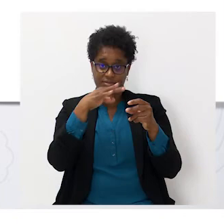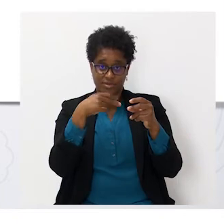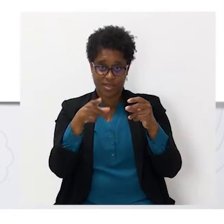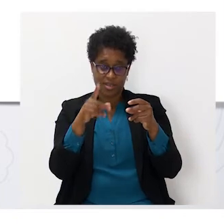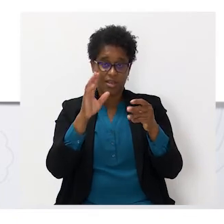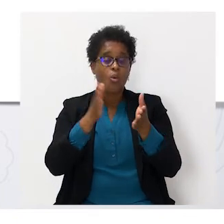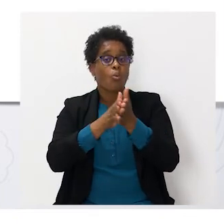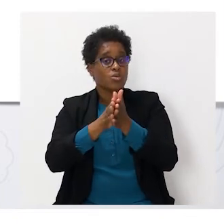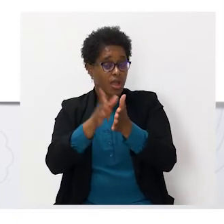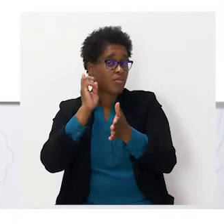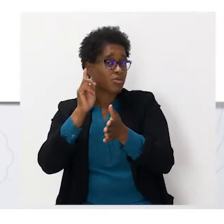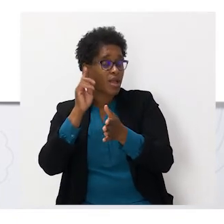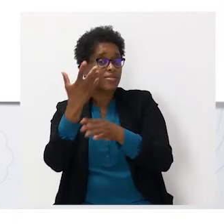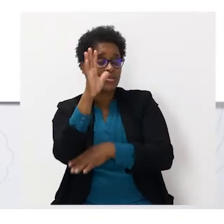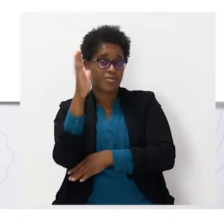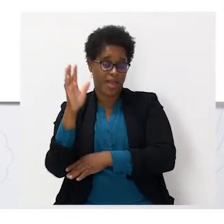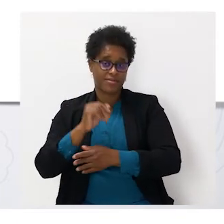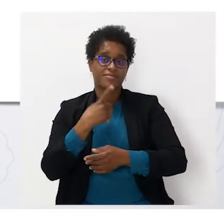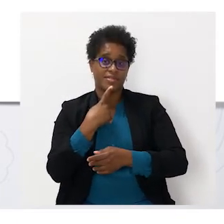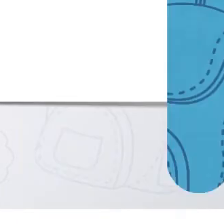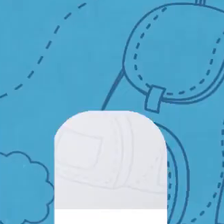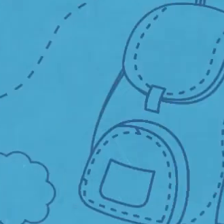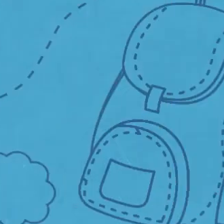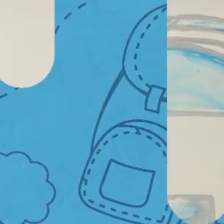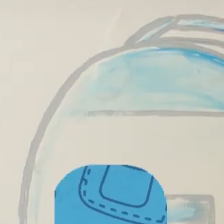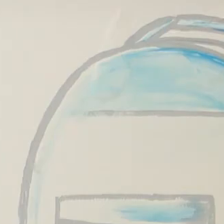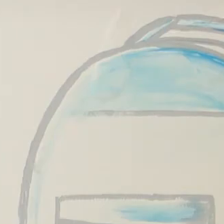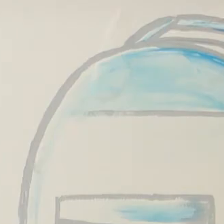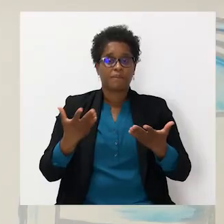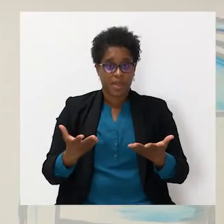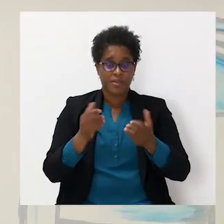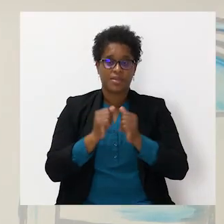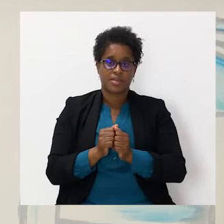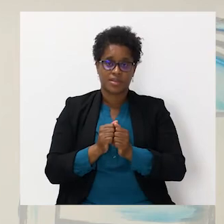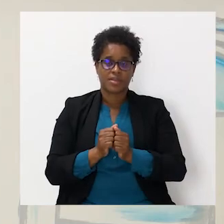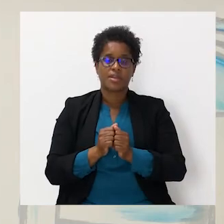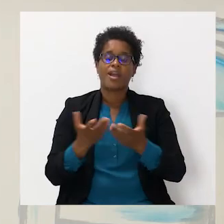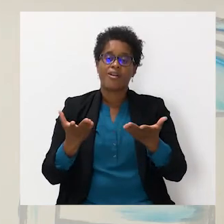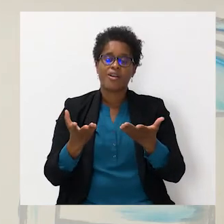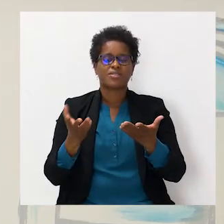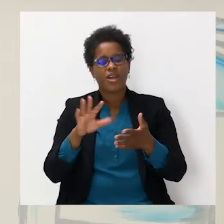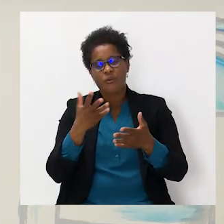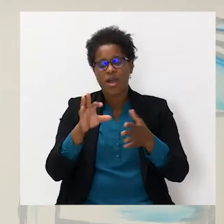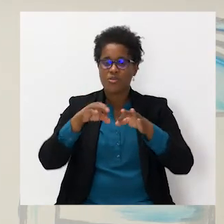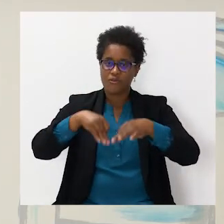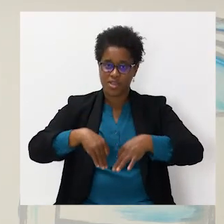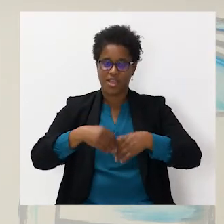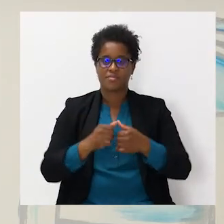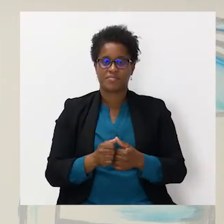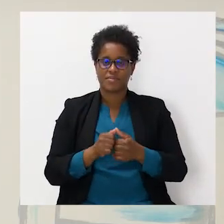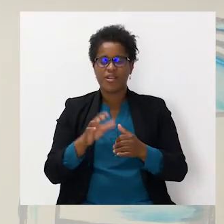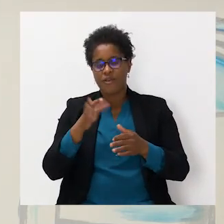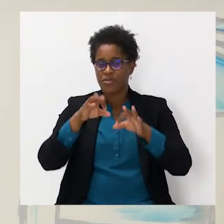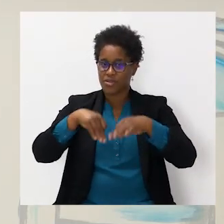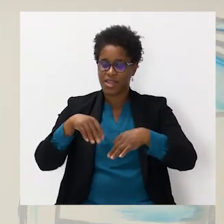da utilidade das plantas, certo? Bem, chegamos quase ao